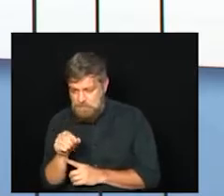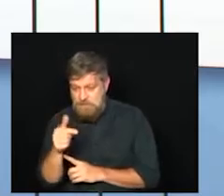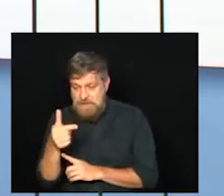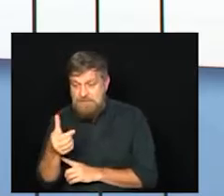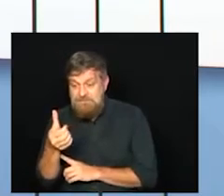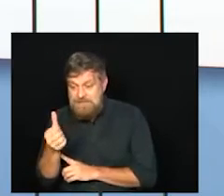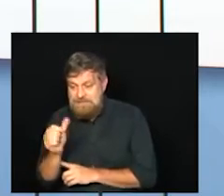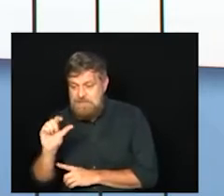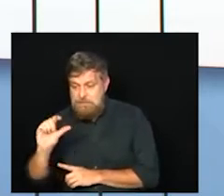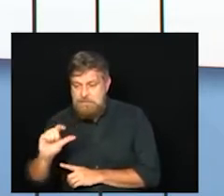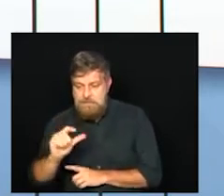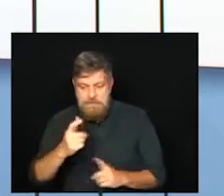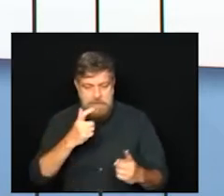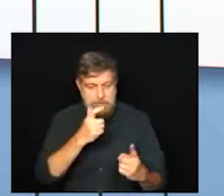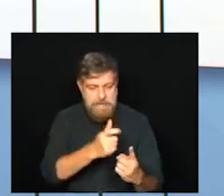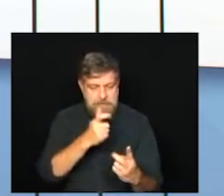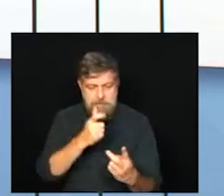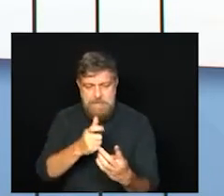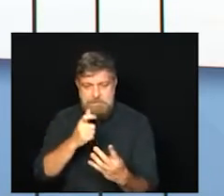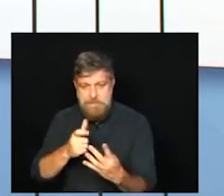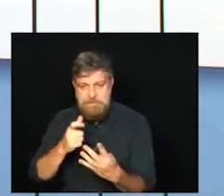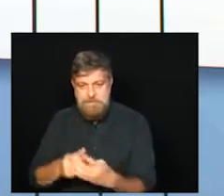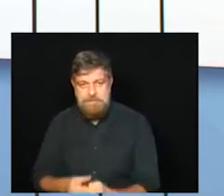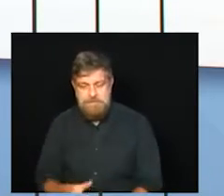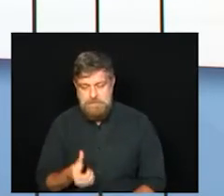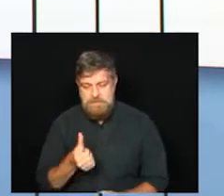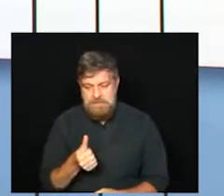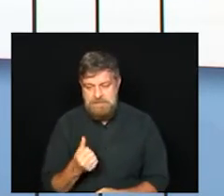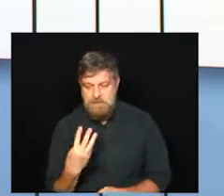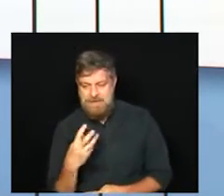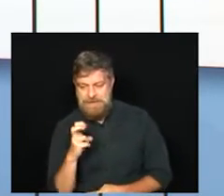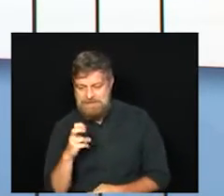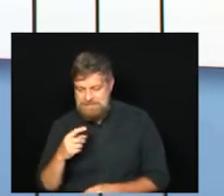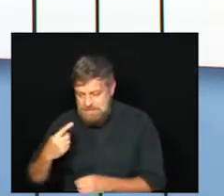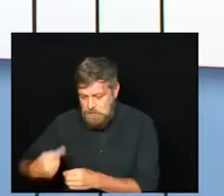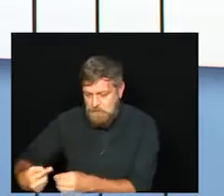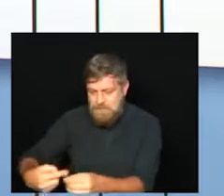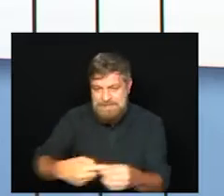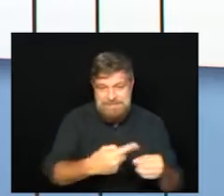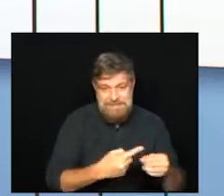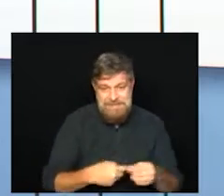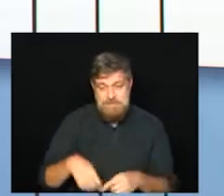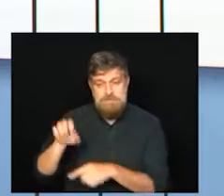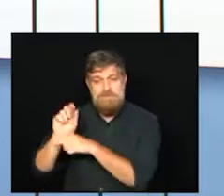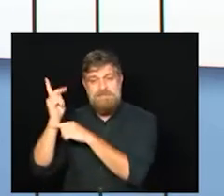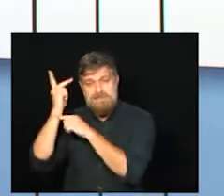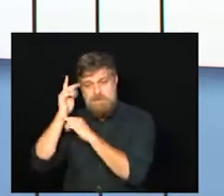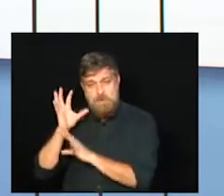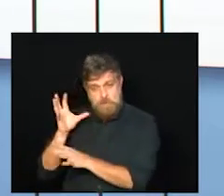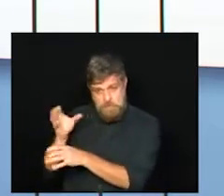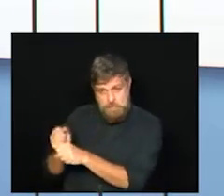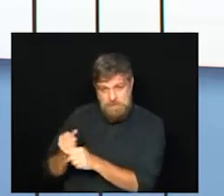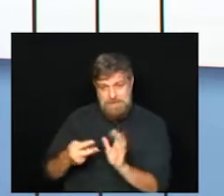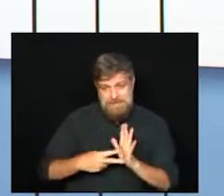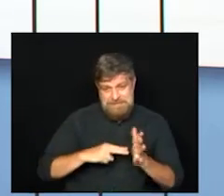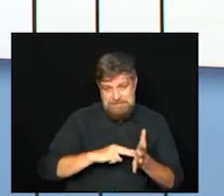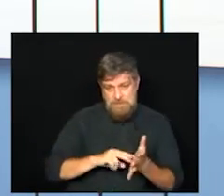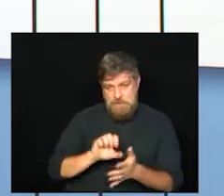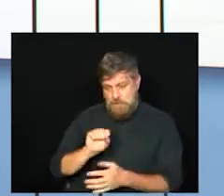41.365.026 doses aplicadas nos 645 municípios de São Paulo, o que significa que